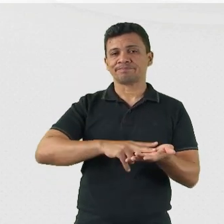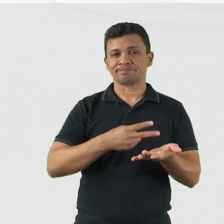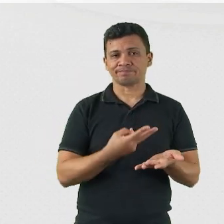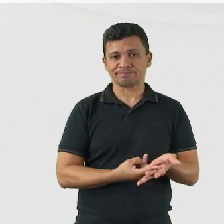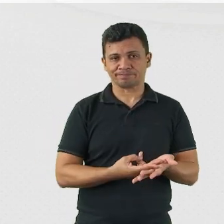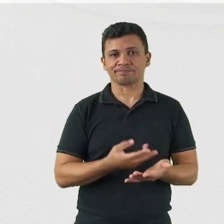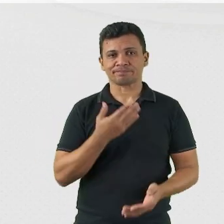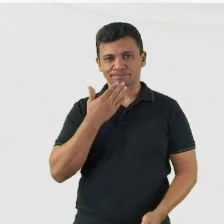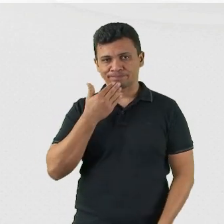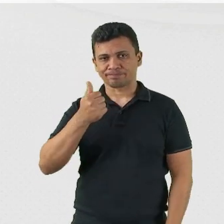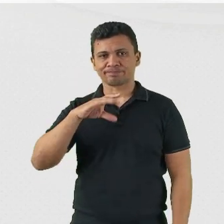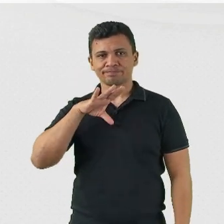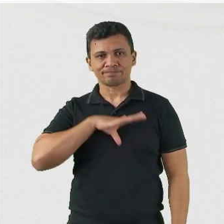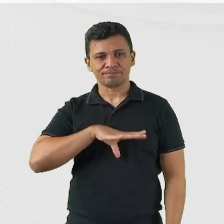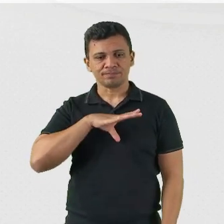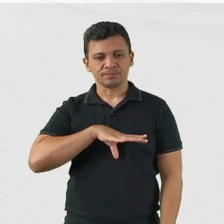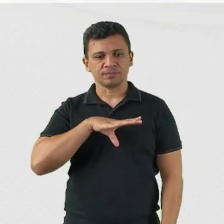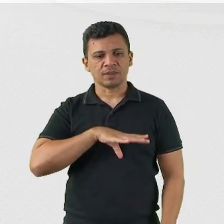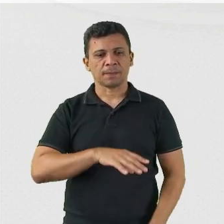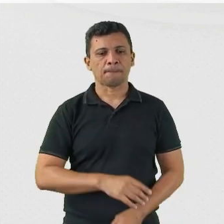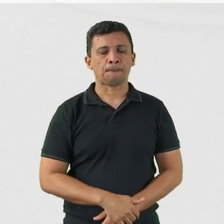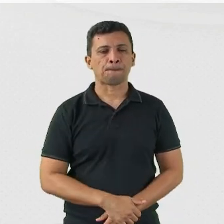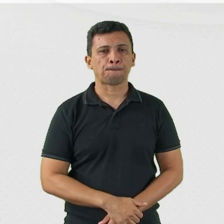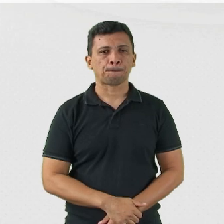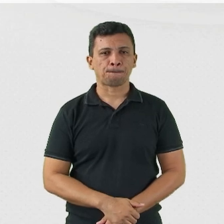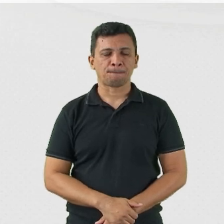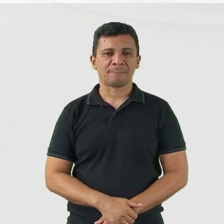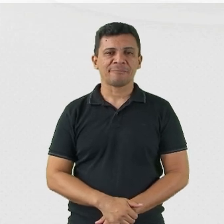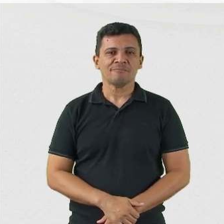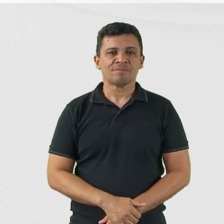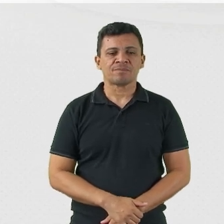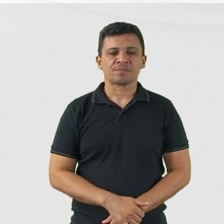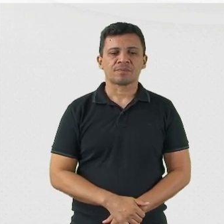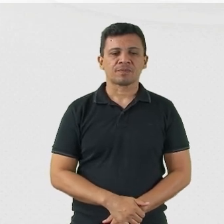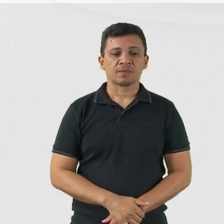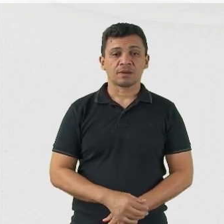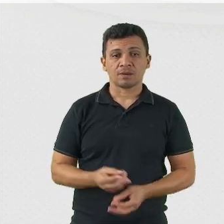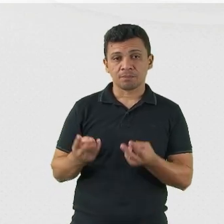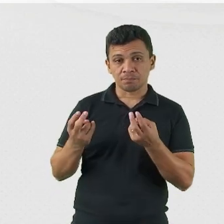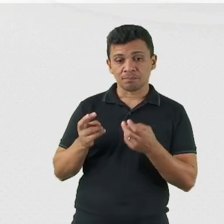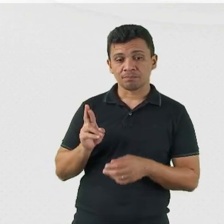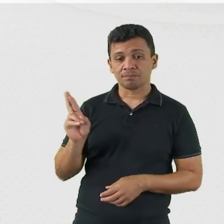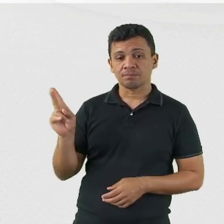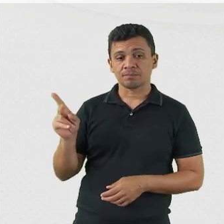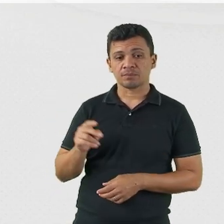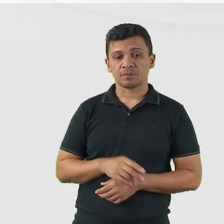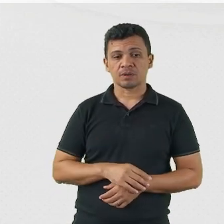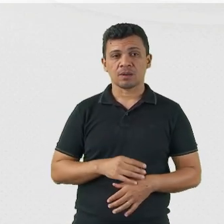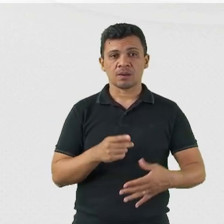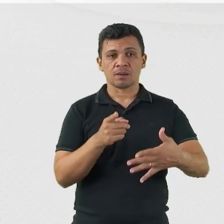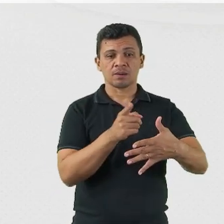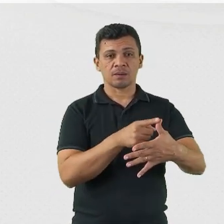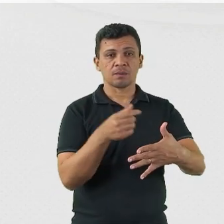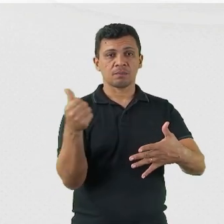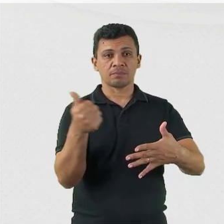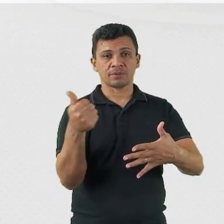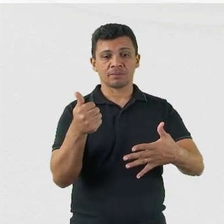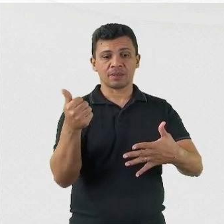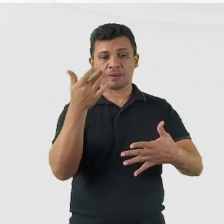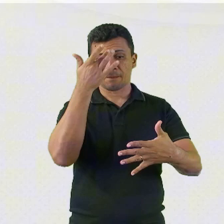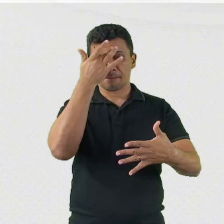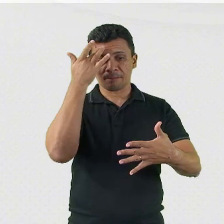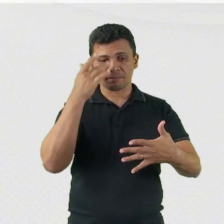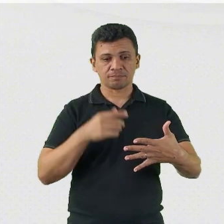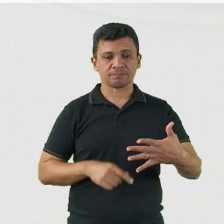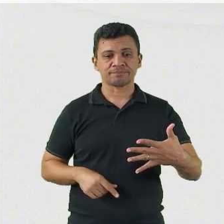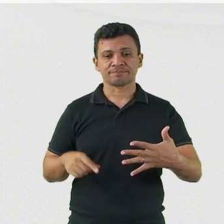para o português, tá bom? Em termos de conjugação, olha a diferença. Primeira pessoa e pessoa do